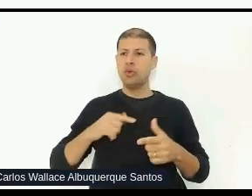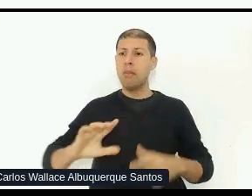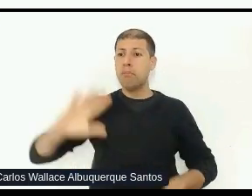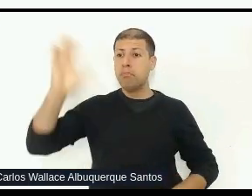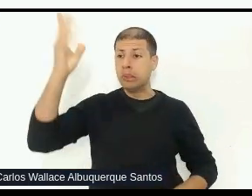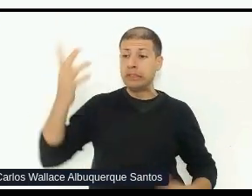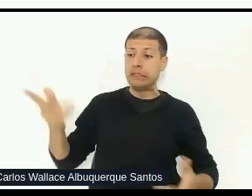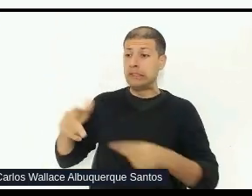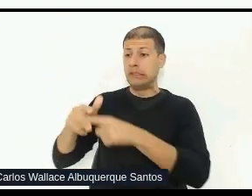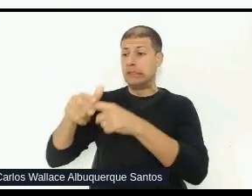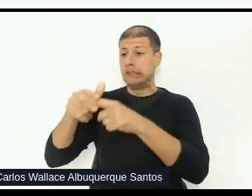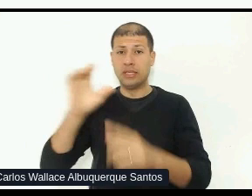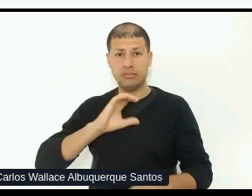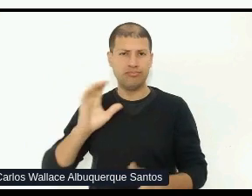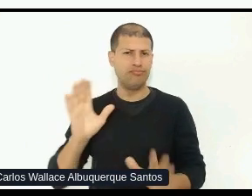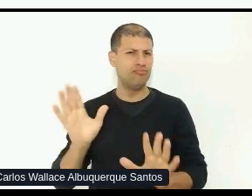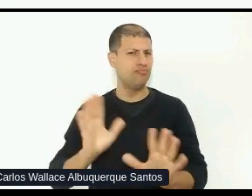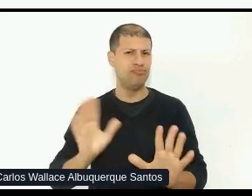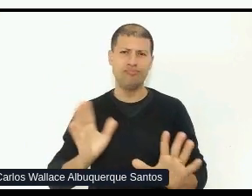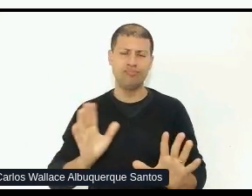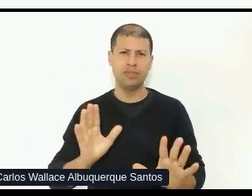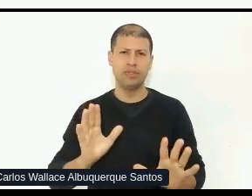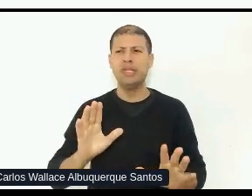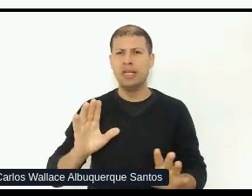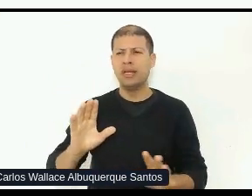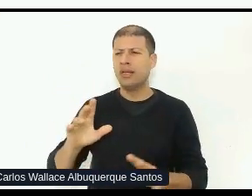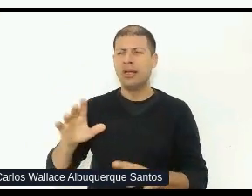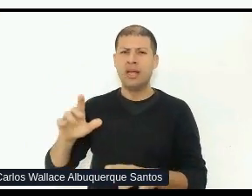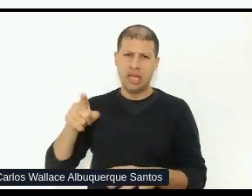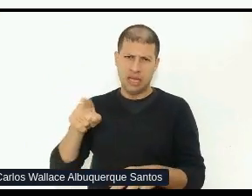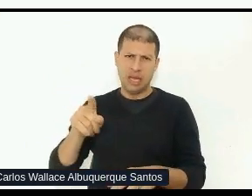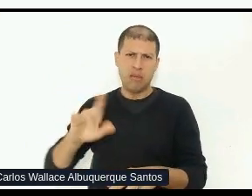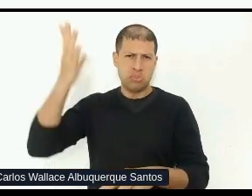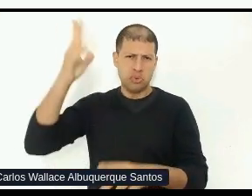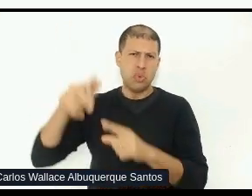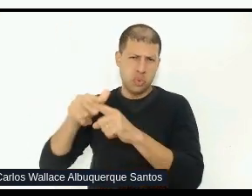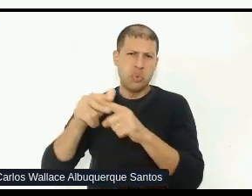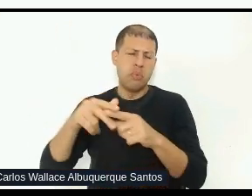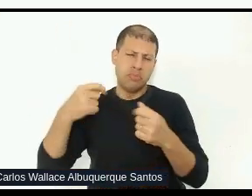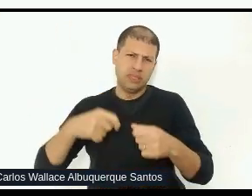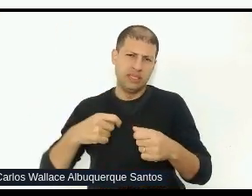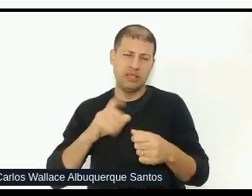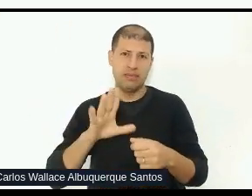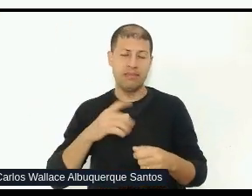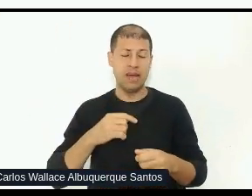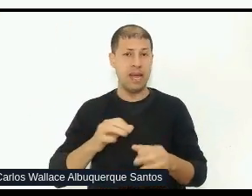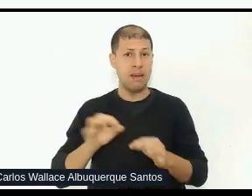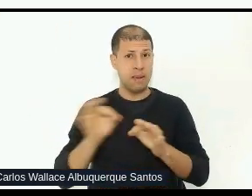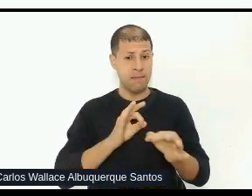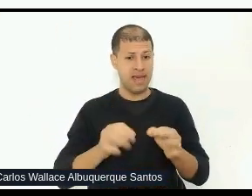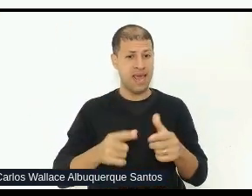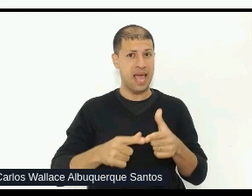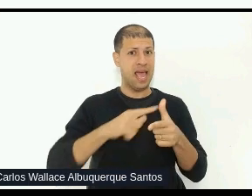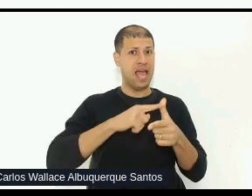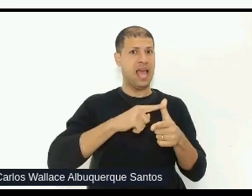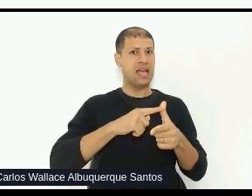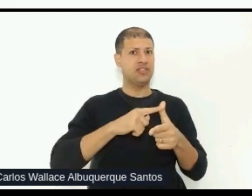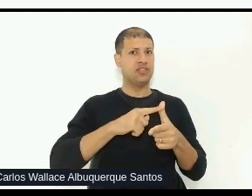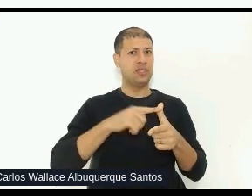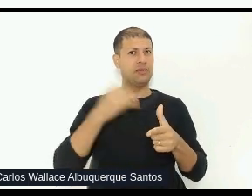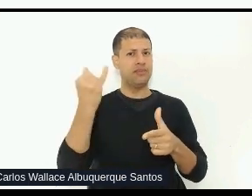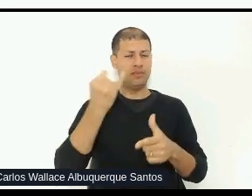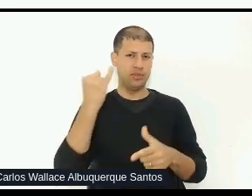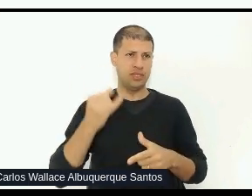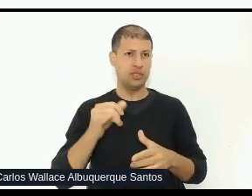que ser reativo também, mas não só reativo. Como podemos pensar em os problemas nos